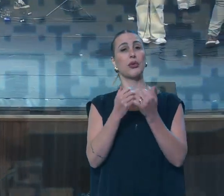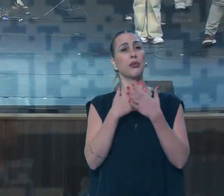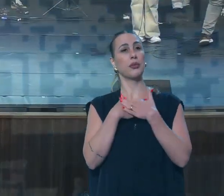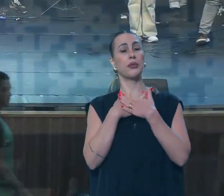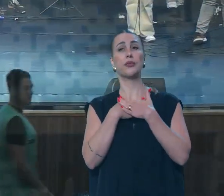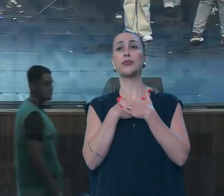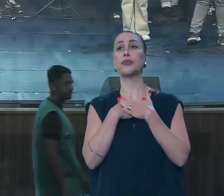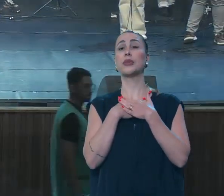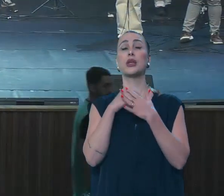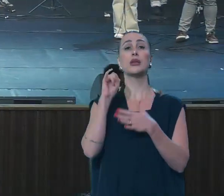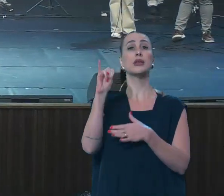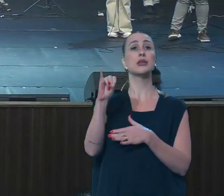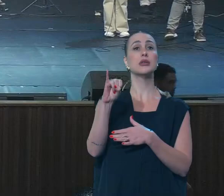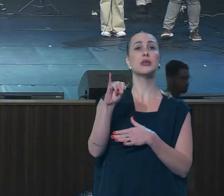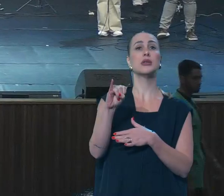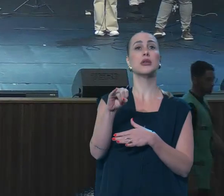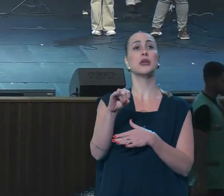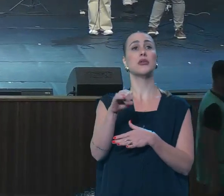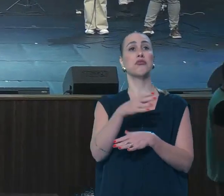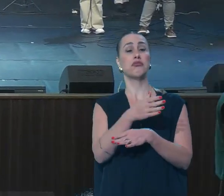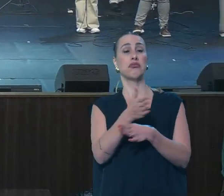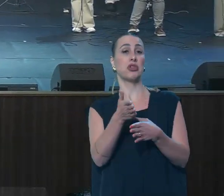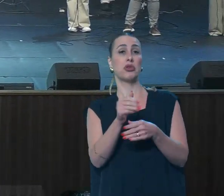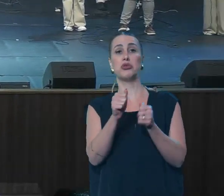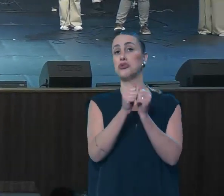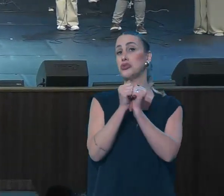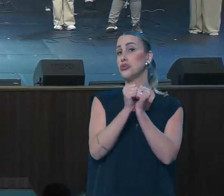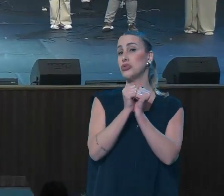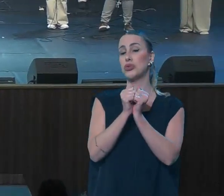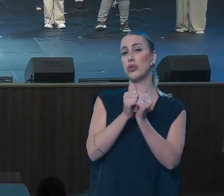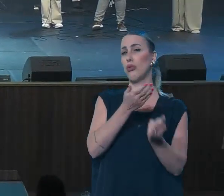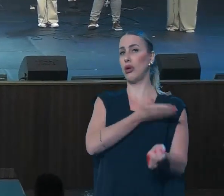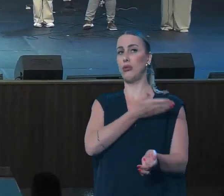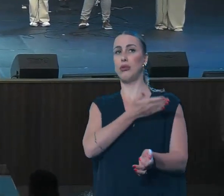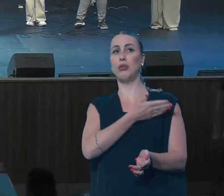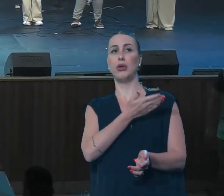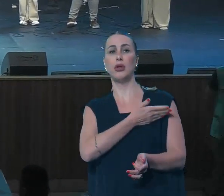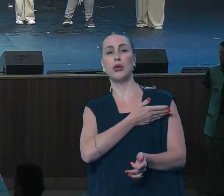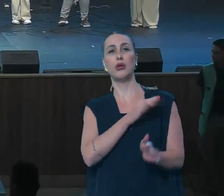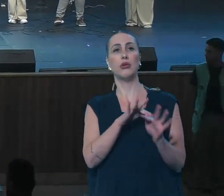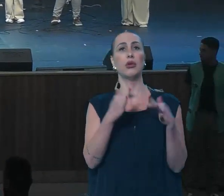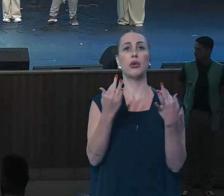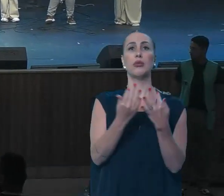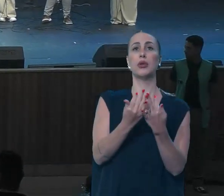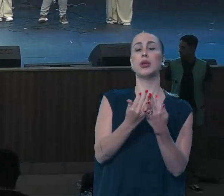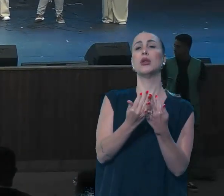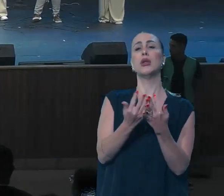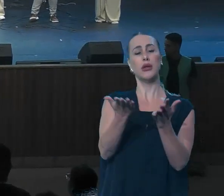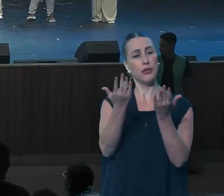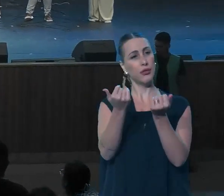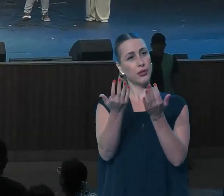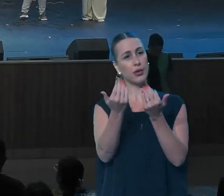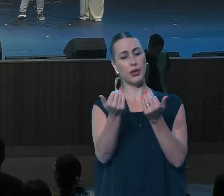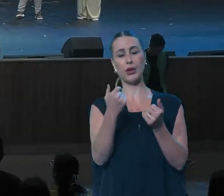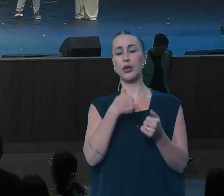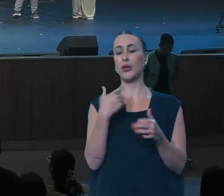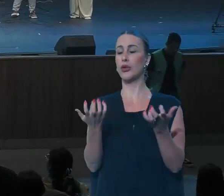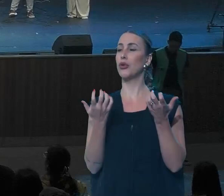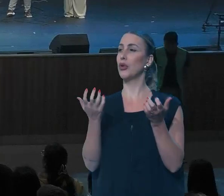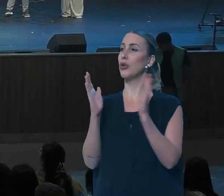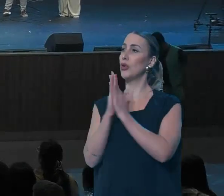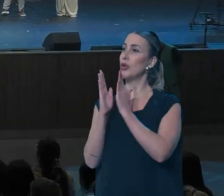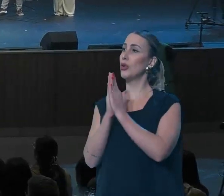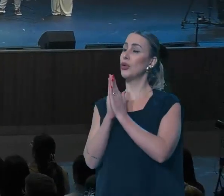com alguém, junto contigo aí, que é ou não é da igreja, pode trazer a pessoa junto, não tem problema. Eu queria que você viesse aqui à frente, que eu quero orar junto com você, terminando esse culto. E